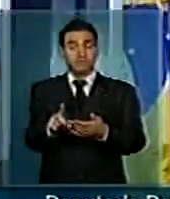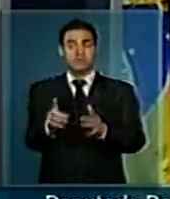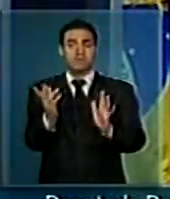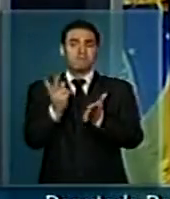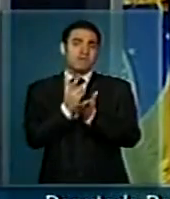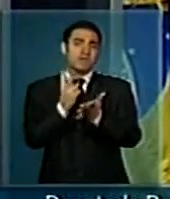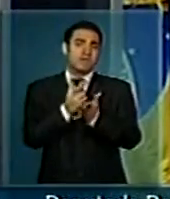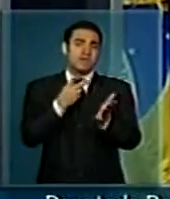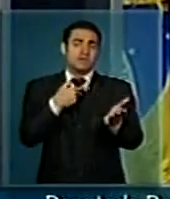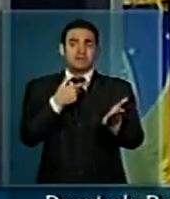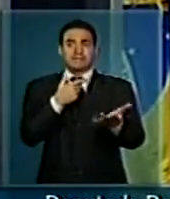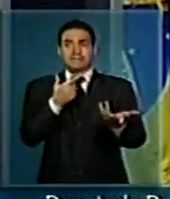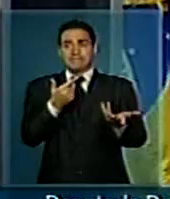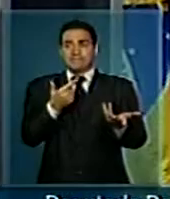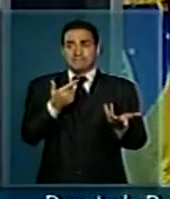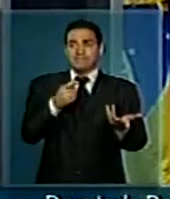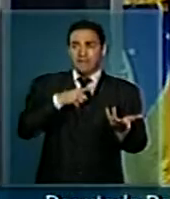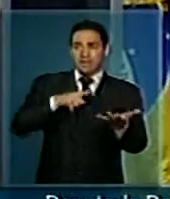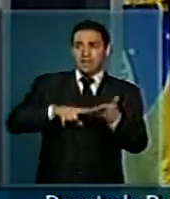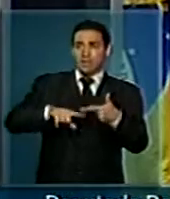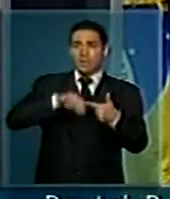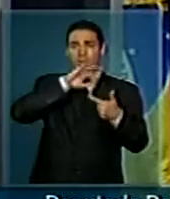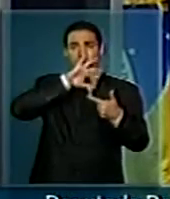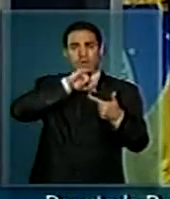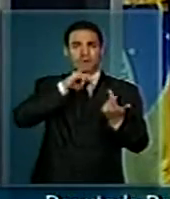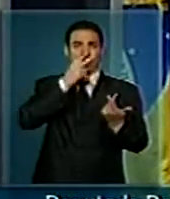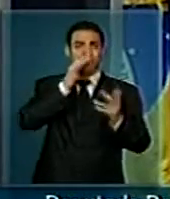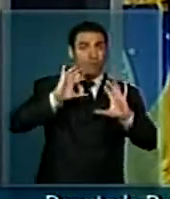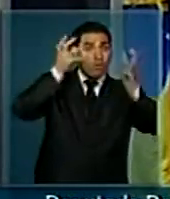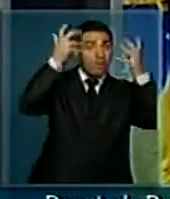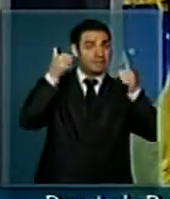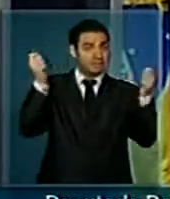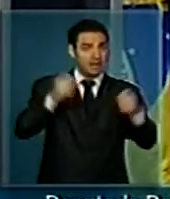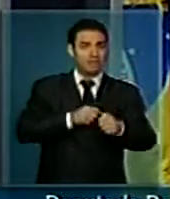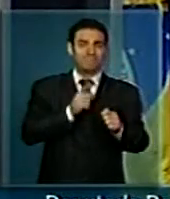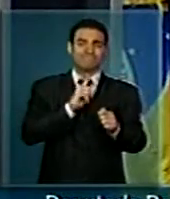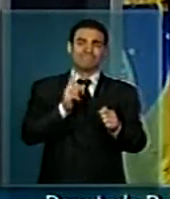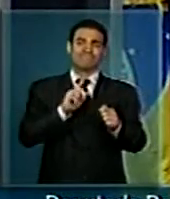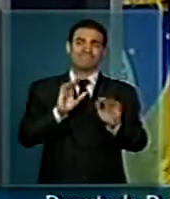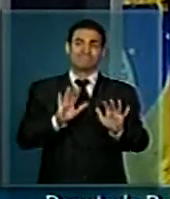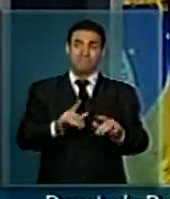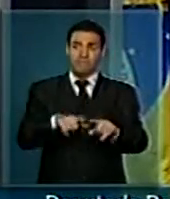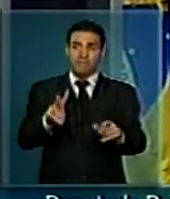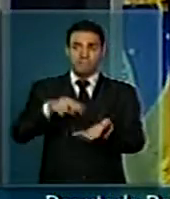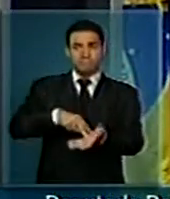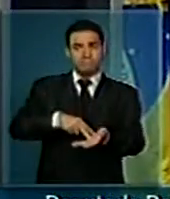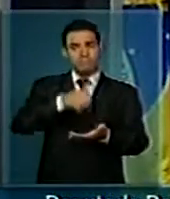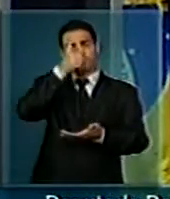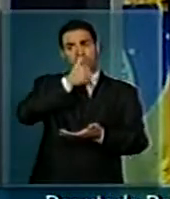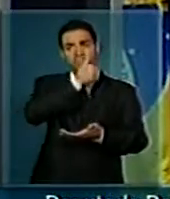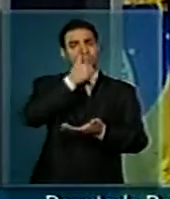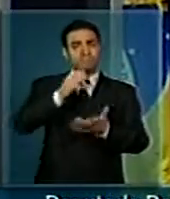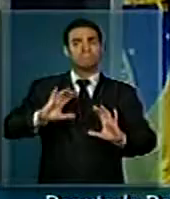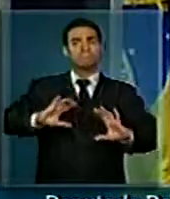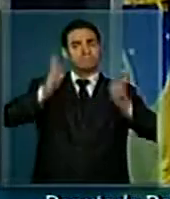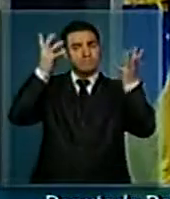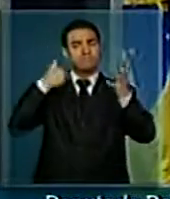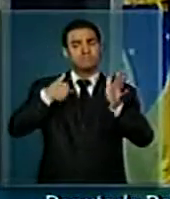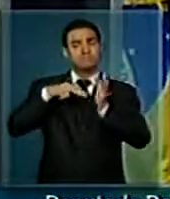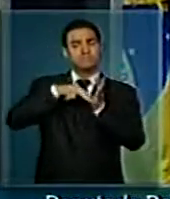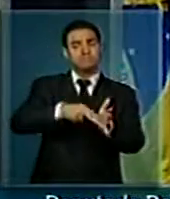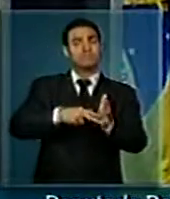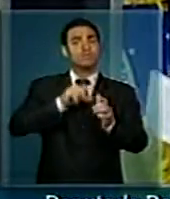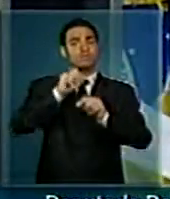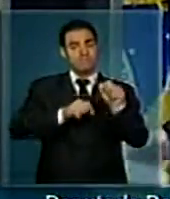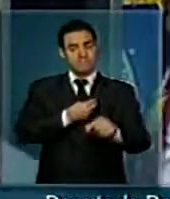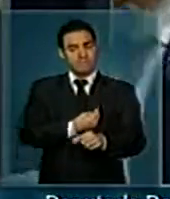não tenhamos muito o que comemorar, temos sim muito a celebrar. E eu celebro a